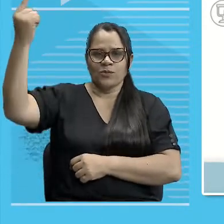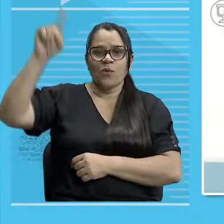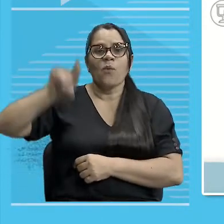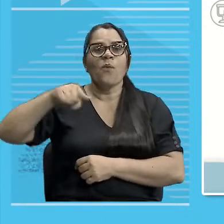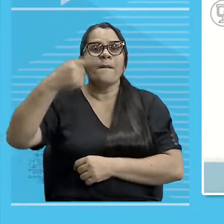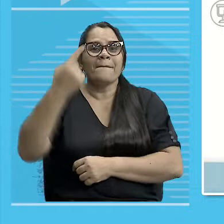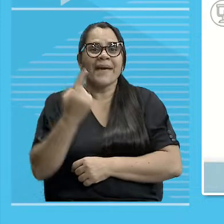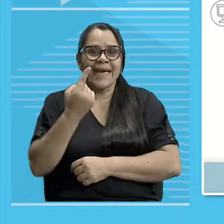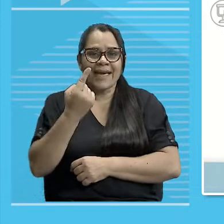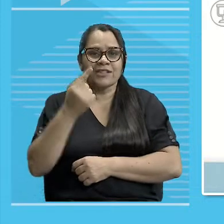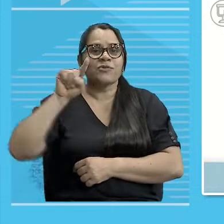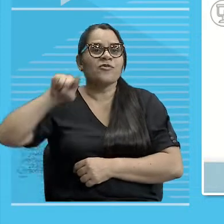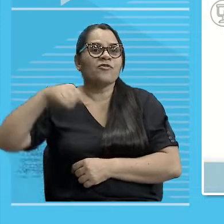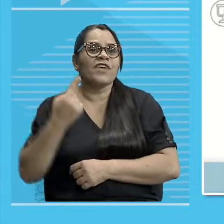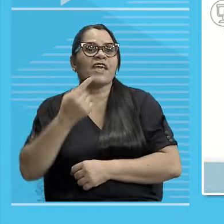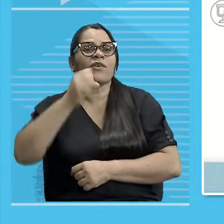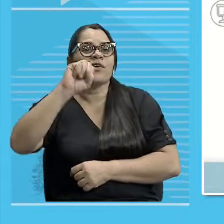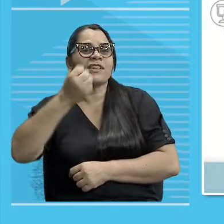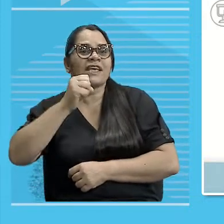da mudança.